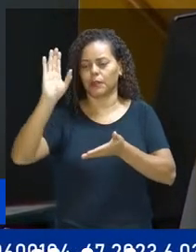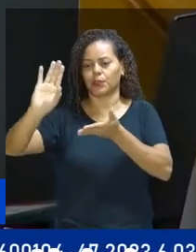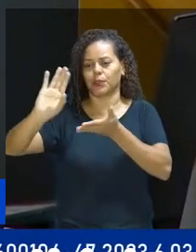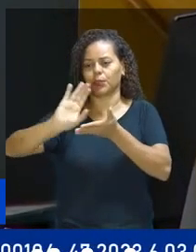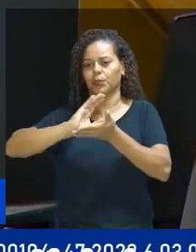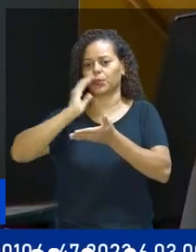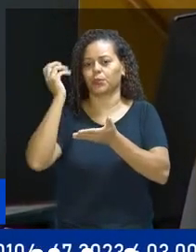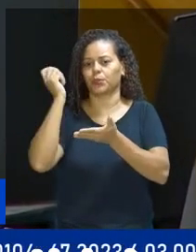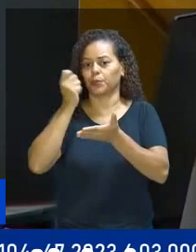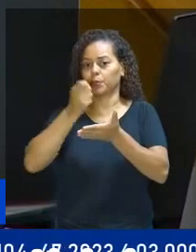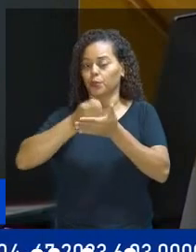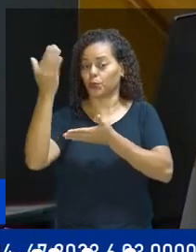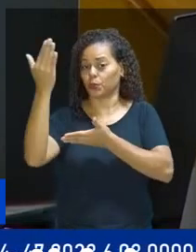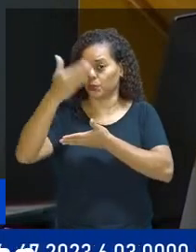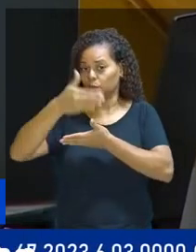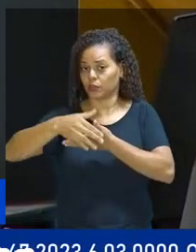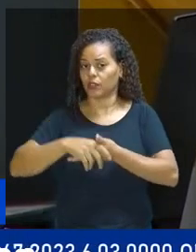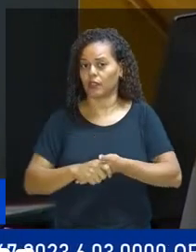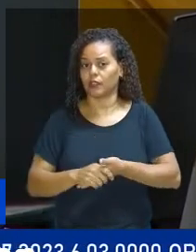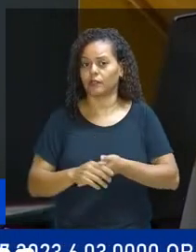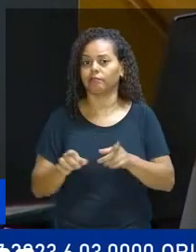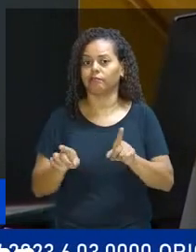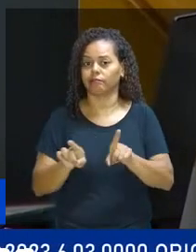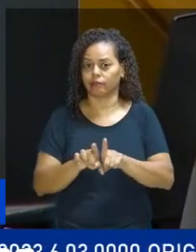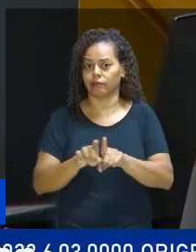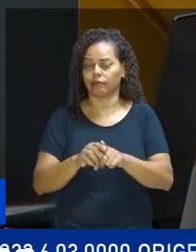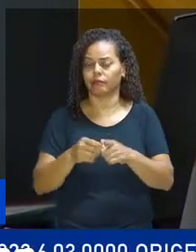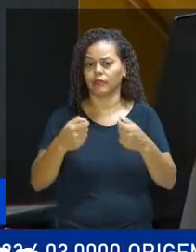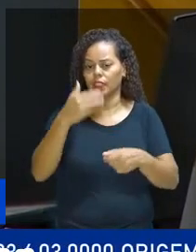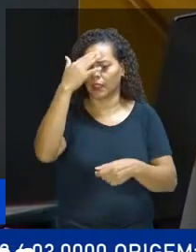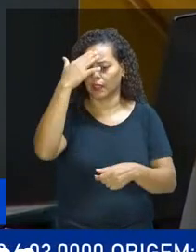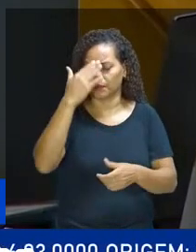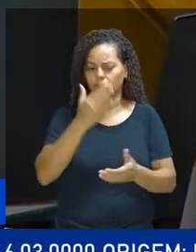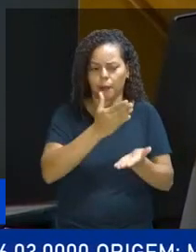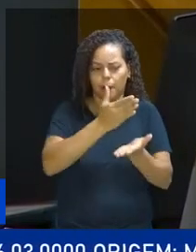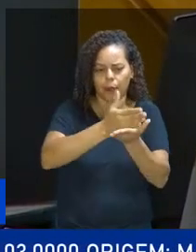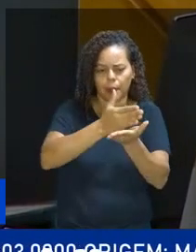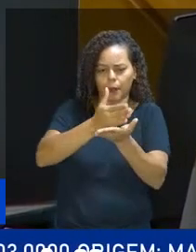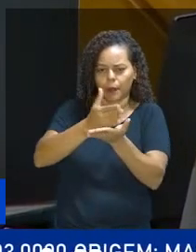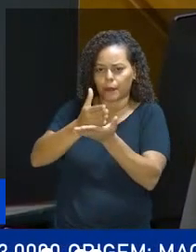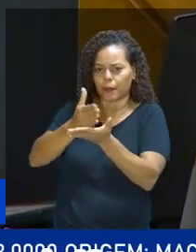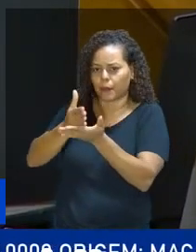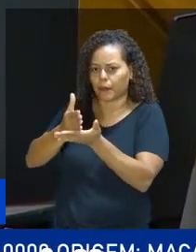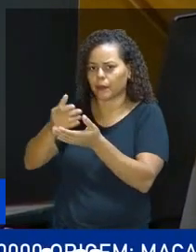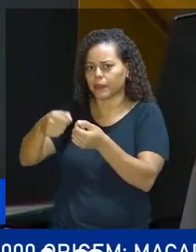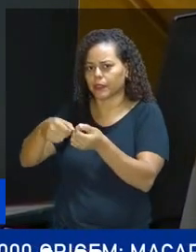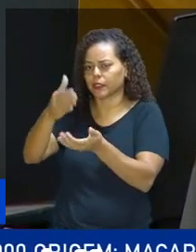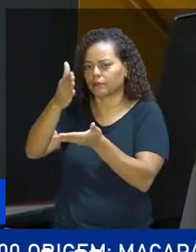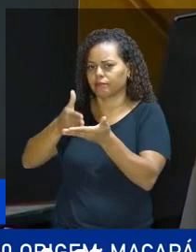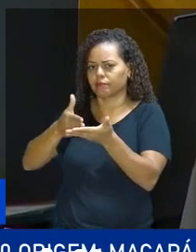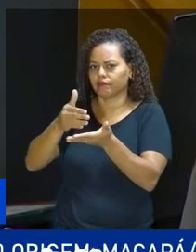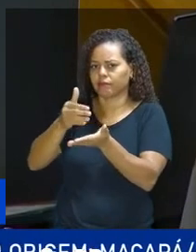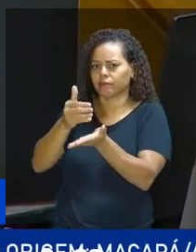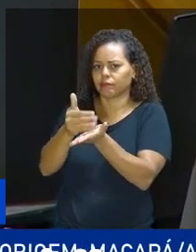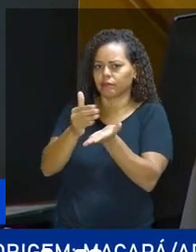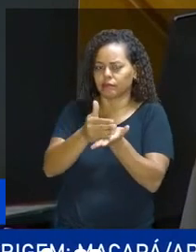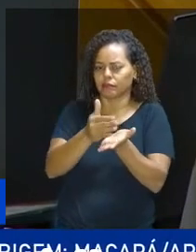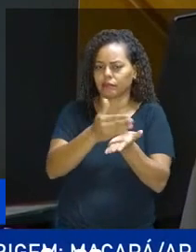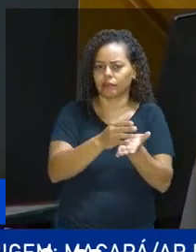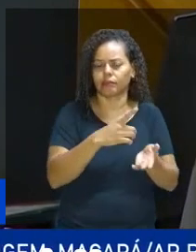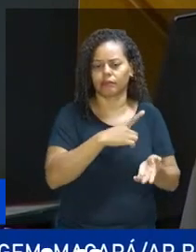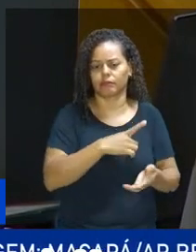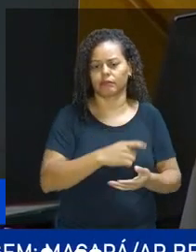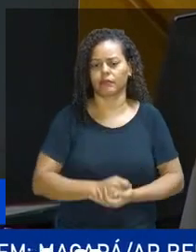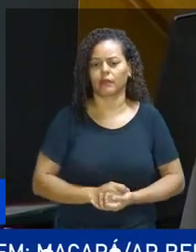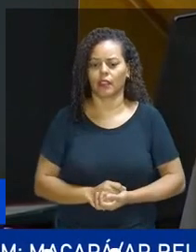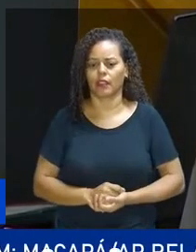irregularidade serve como unidade de medida para balizar a conclusão do ajuste contábil. O acórdão, inclusive, aqui de relatoria do ministro